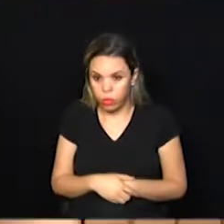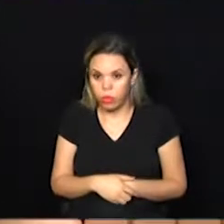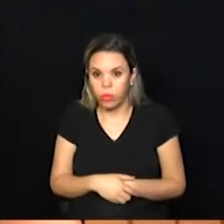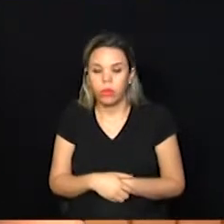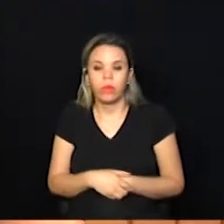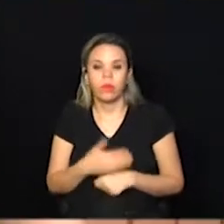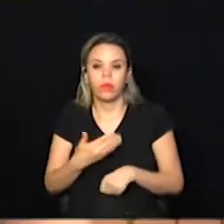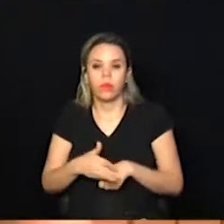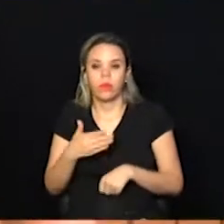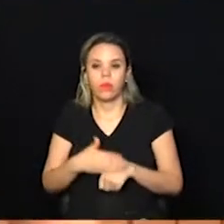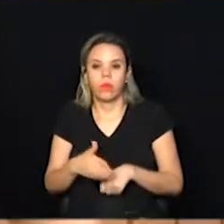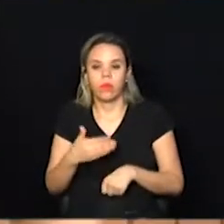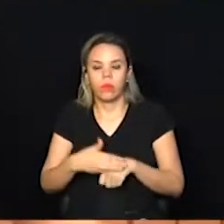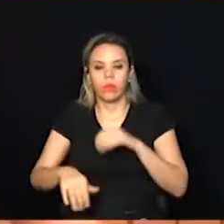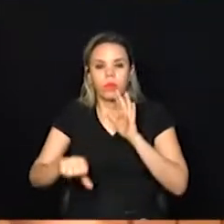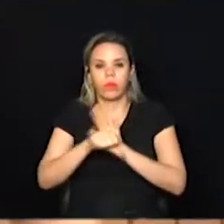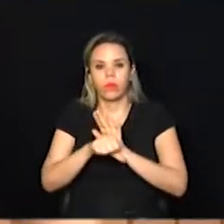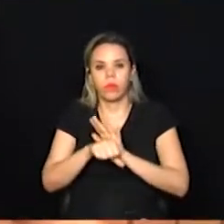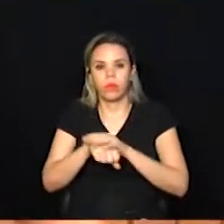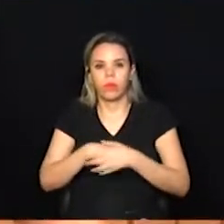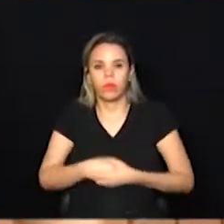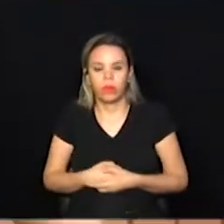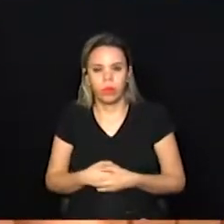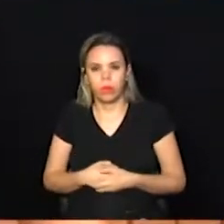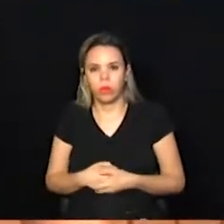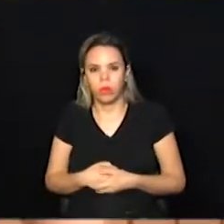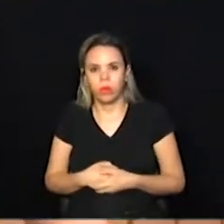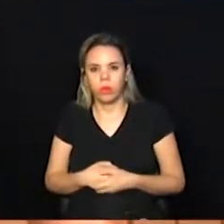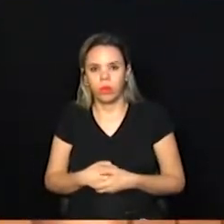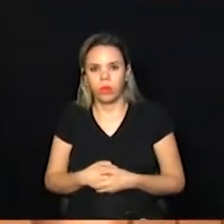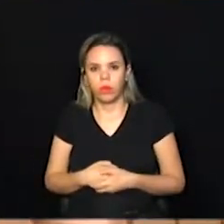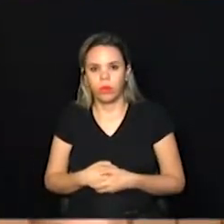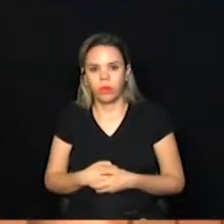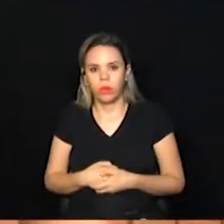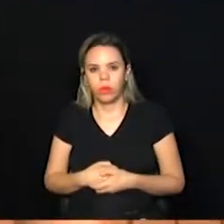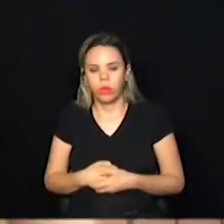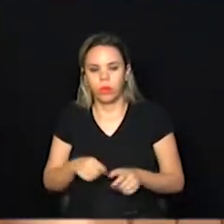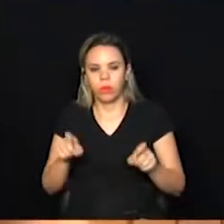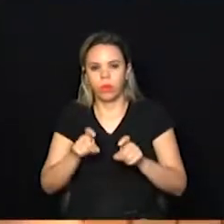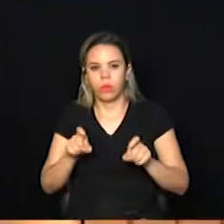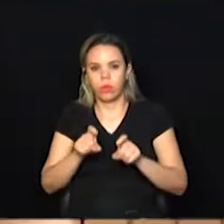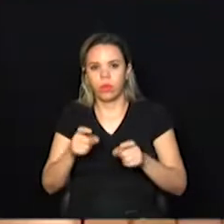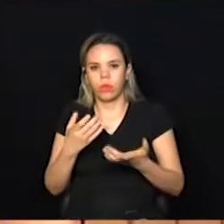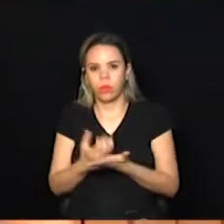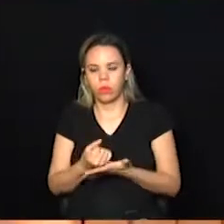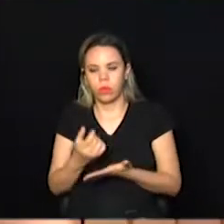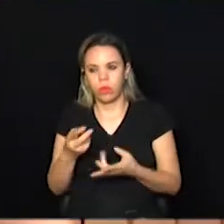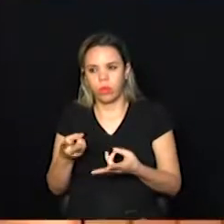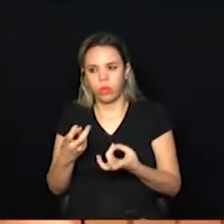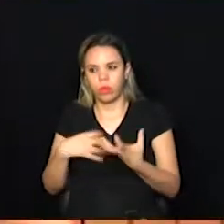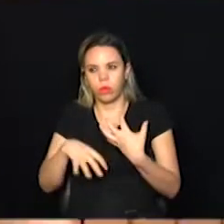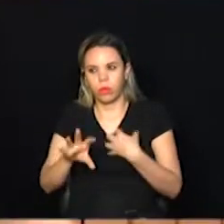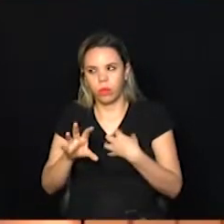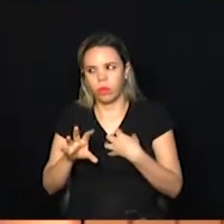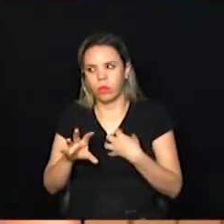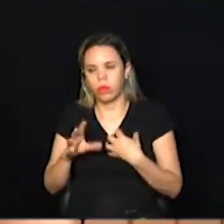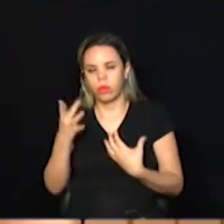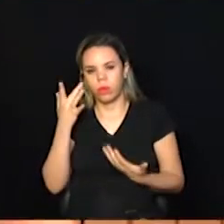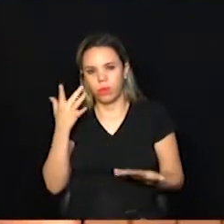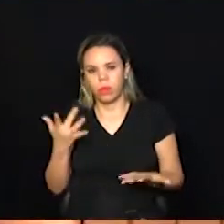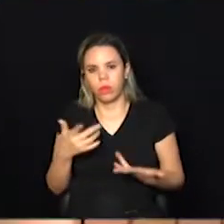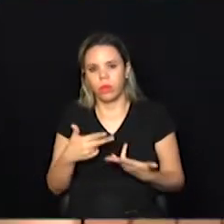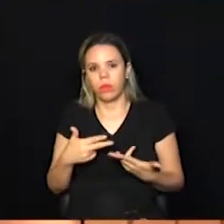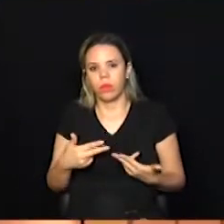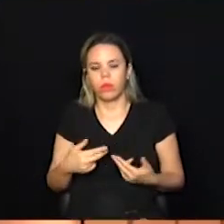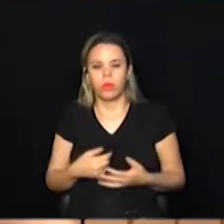praticar alguns crimes pelos meios digitais também. Eu acho que é importante esse olhar. A outra questão